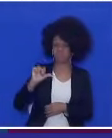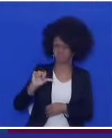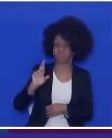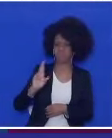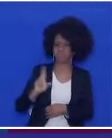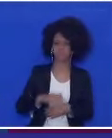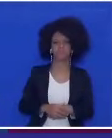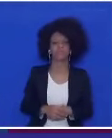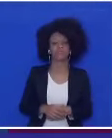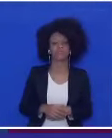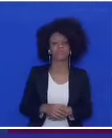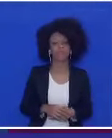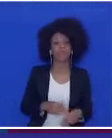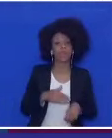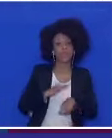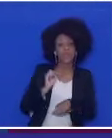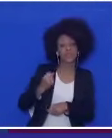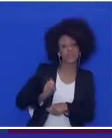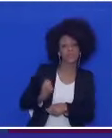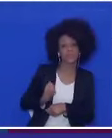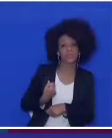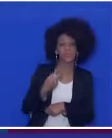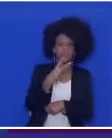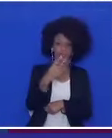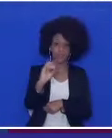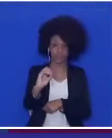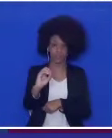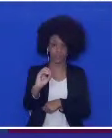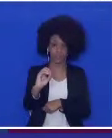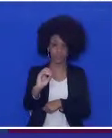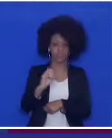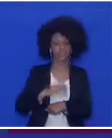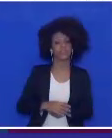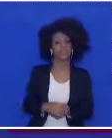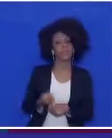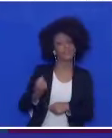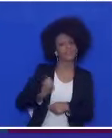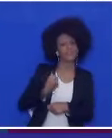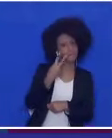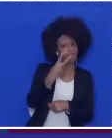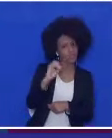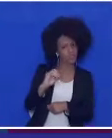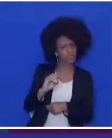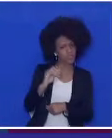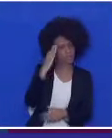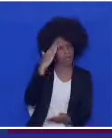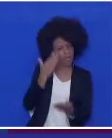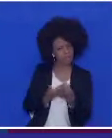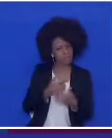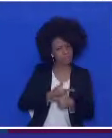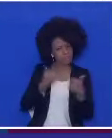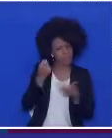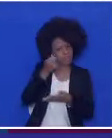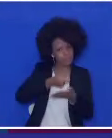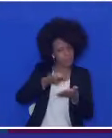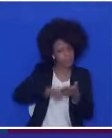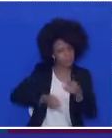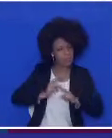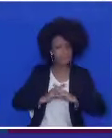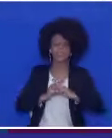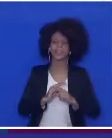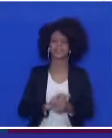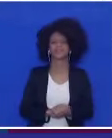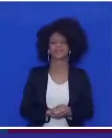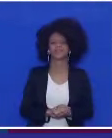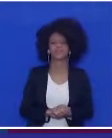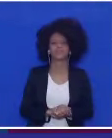R$ 2.300.000. Vem chegando mais um número sorteado, bola 20. Bola 20, acredite na sorte e aposte nas loterias